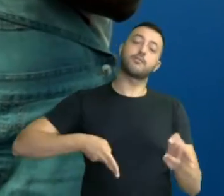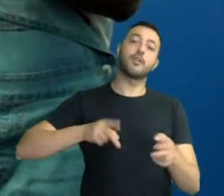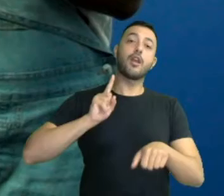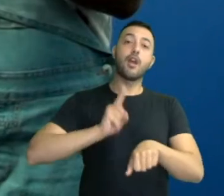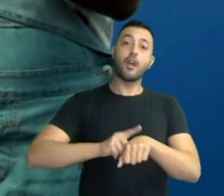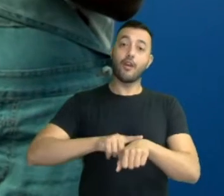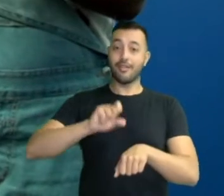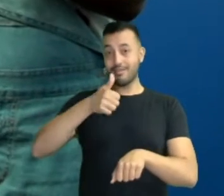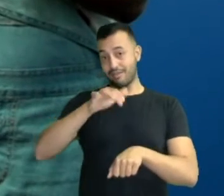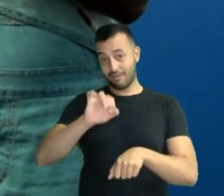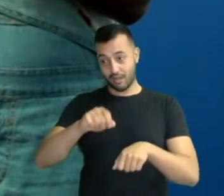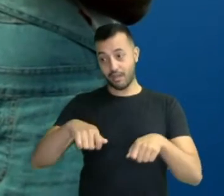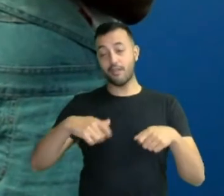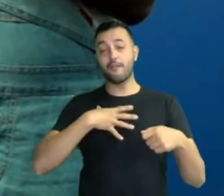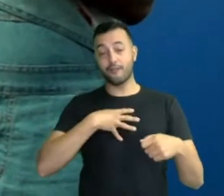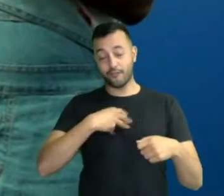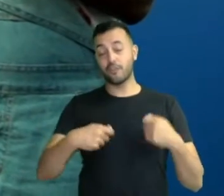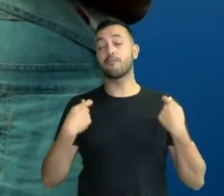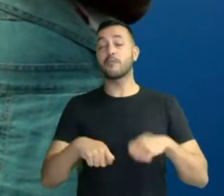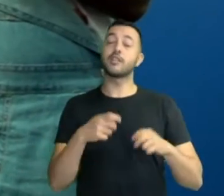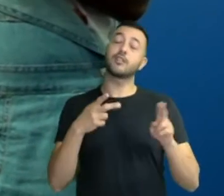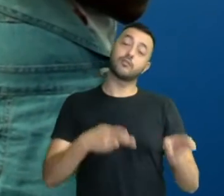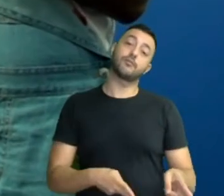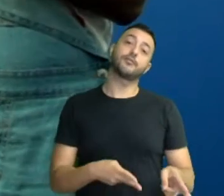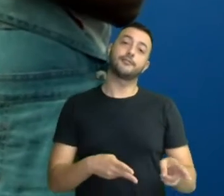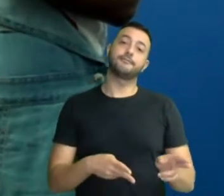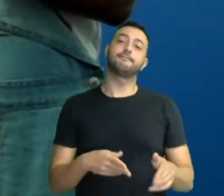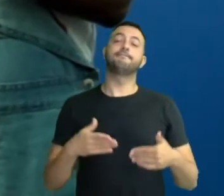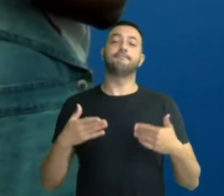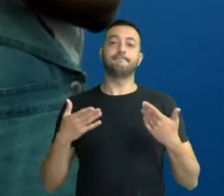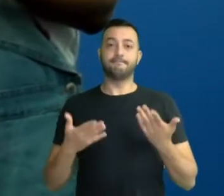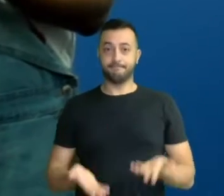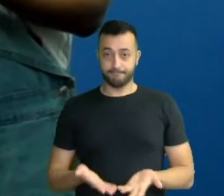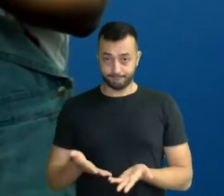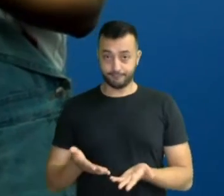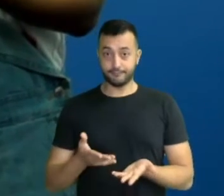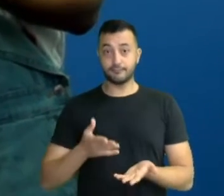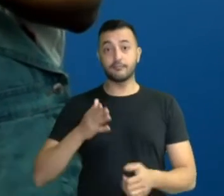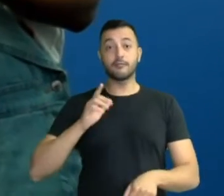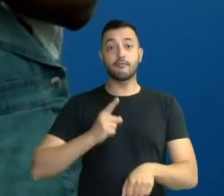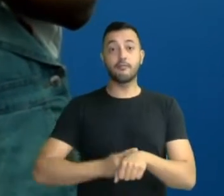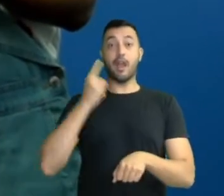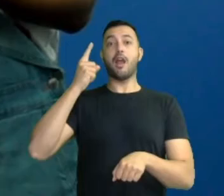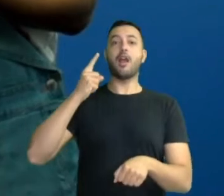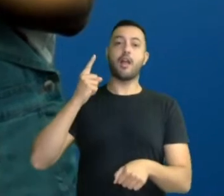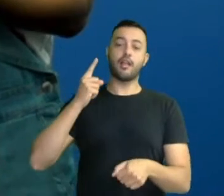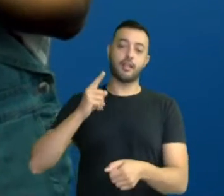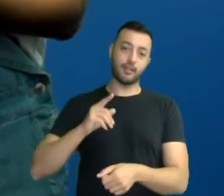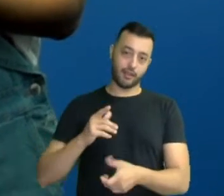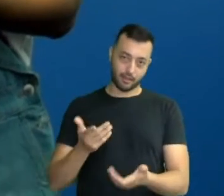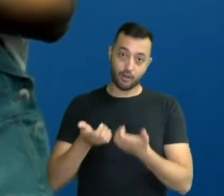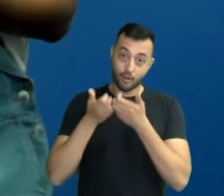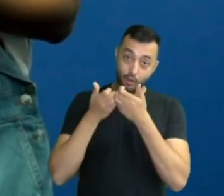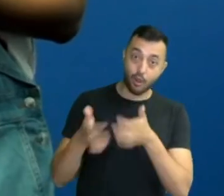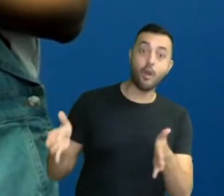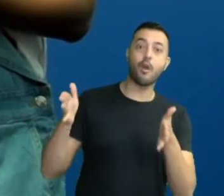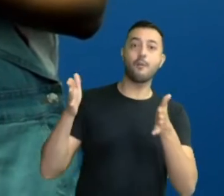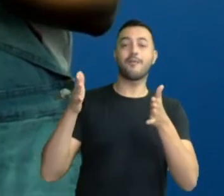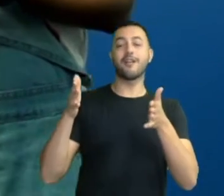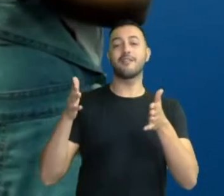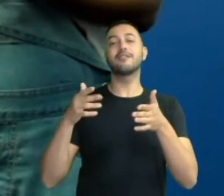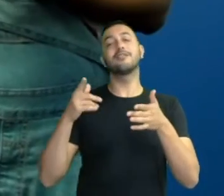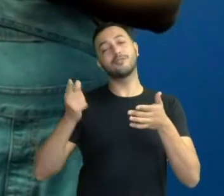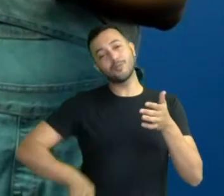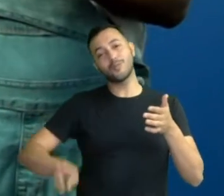10 horas é a hora que meu filho deve começar a dormir. Então, quando eu tenho essa marca temporal do início do sono, eu uso o